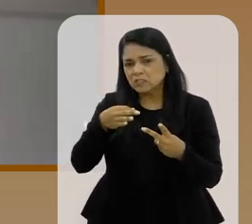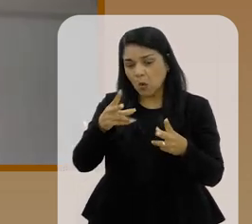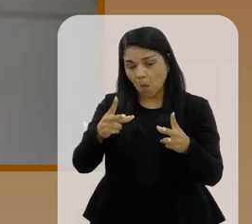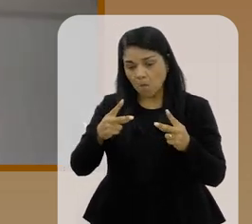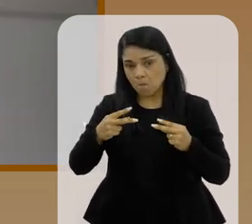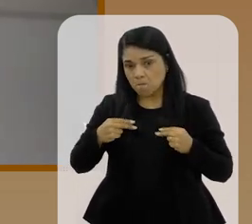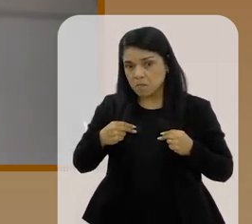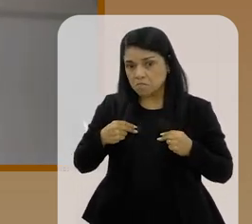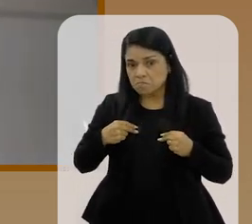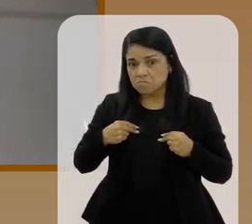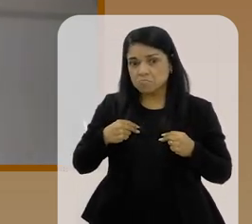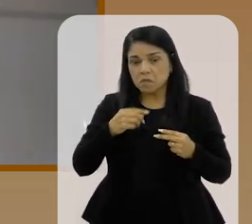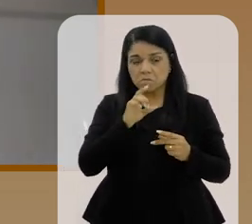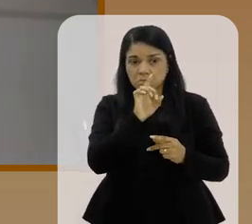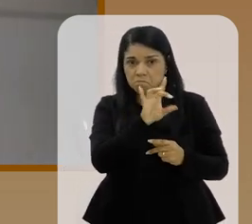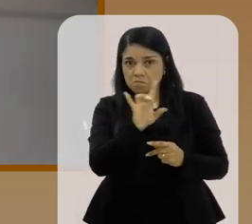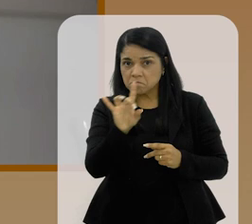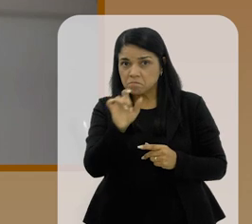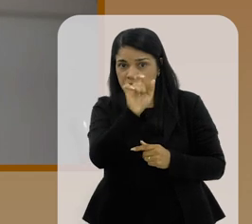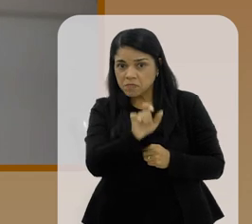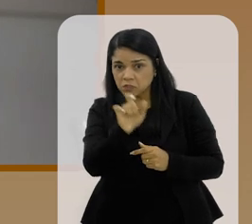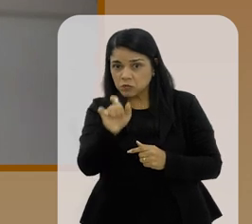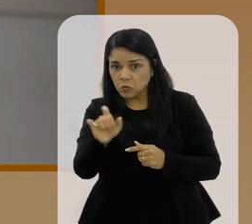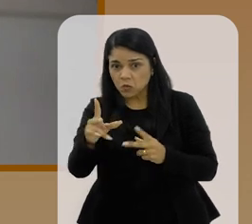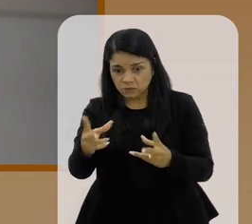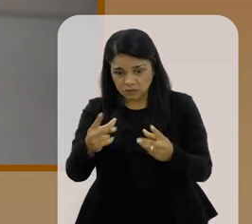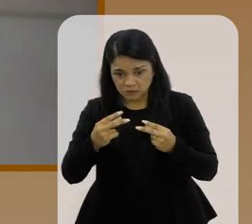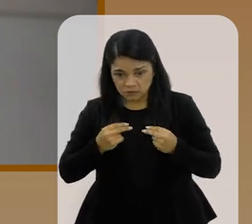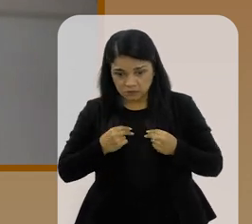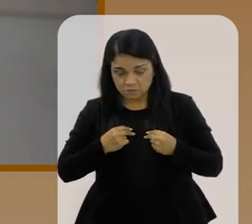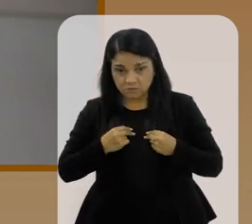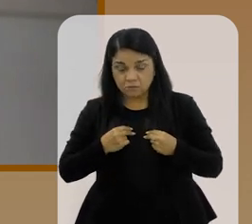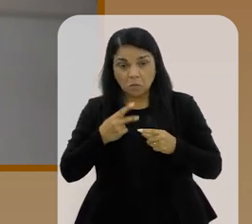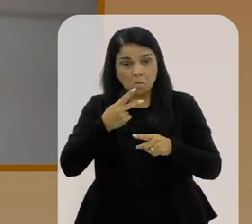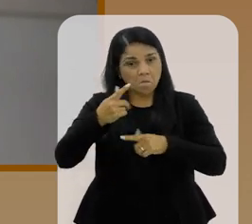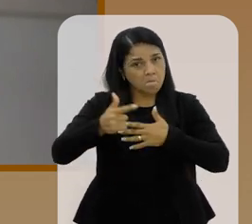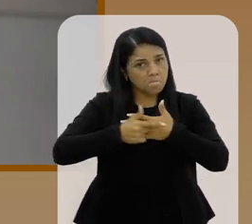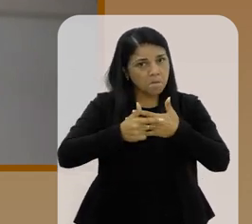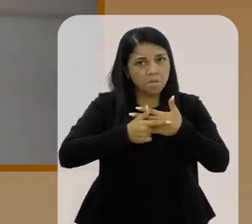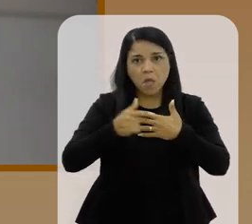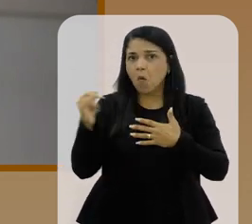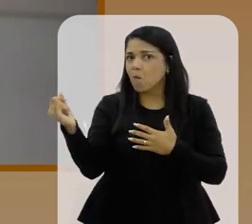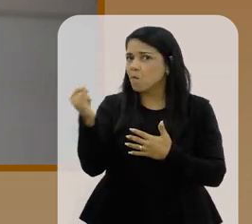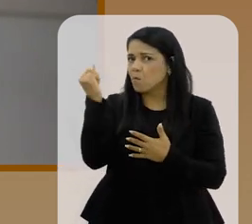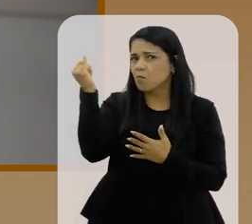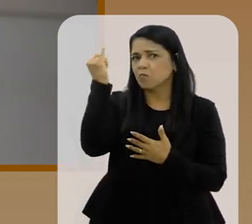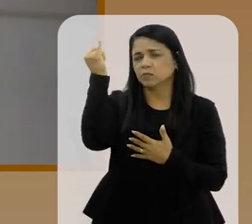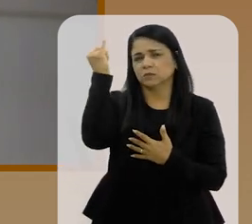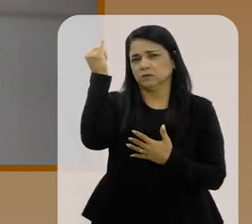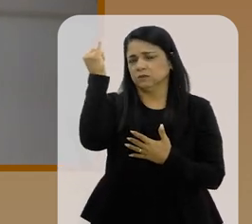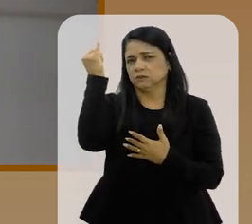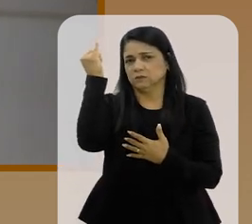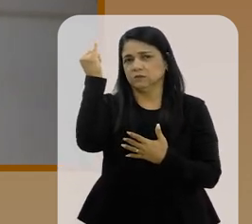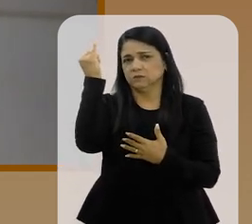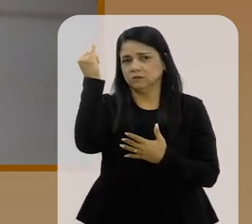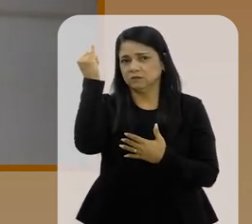que essa é uma recompensa dada para indivíduos, que ficam muito felizes de receberem, ela tem um papel importante no,